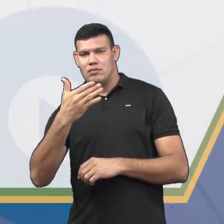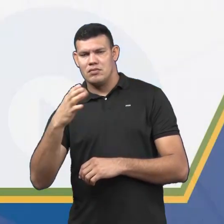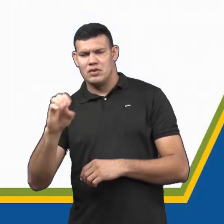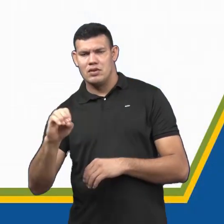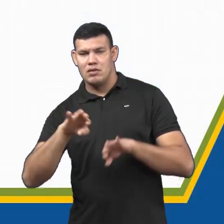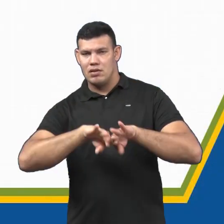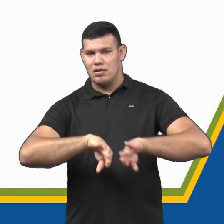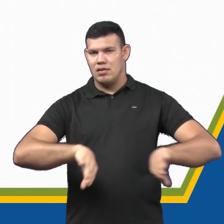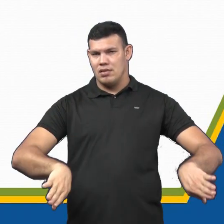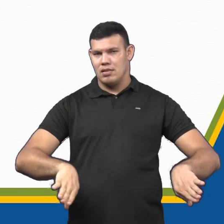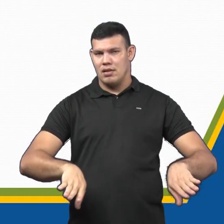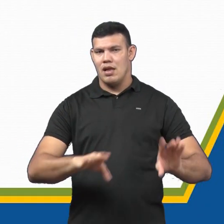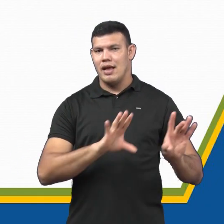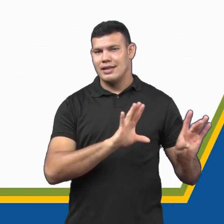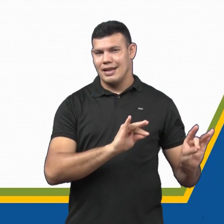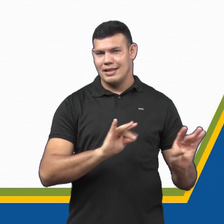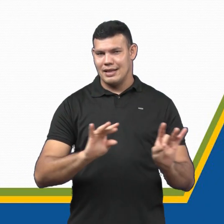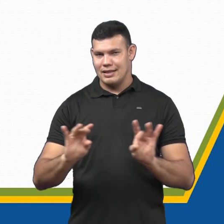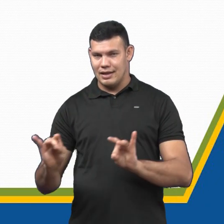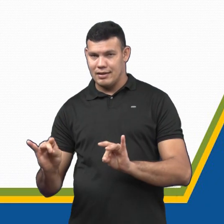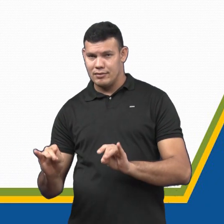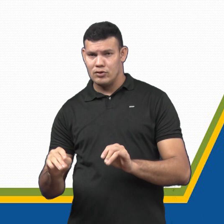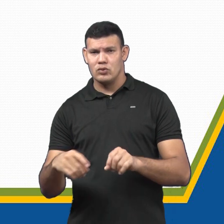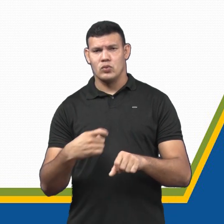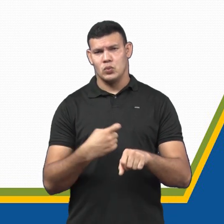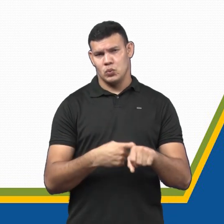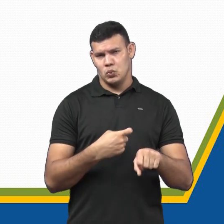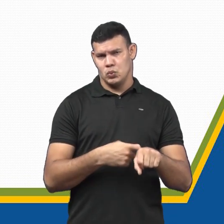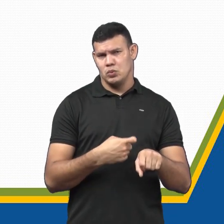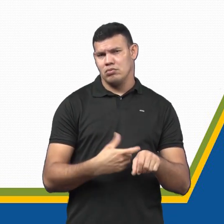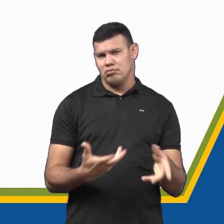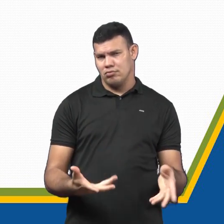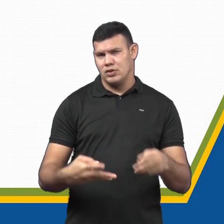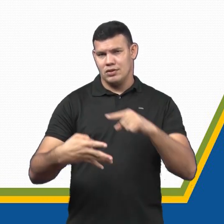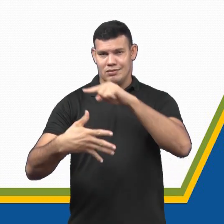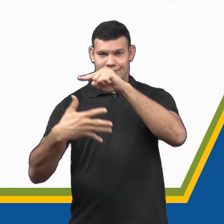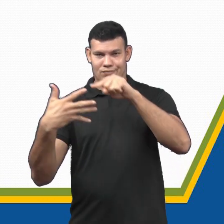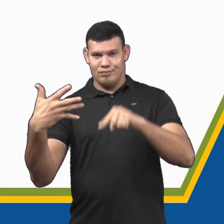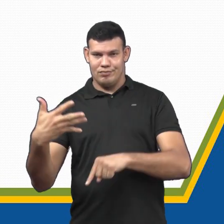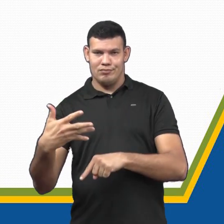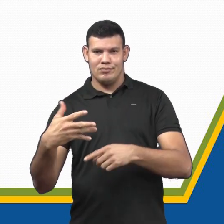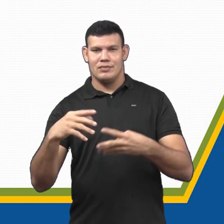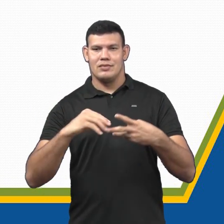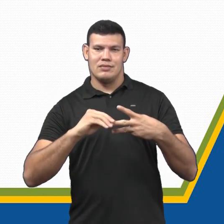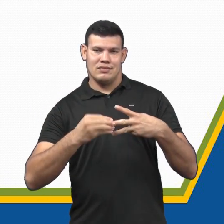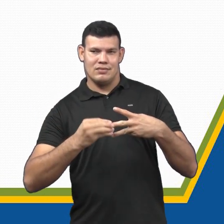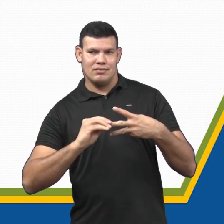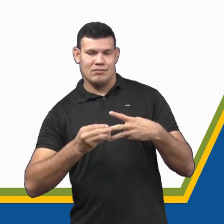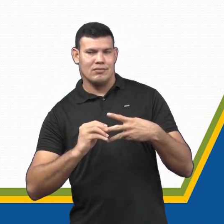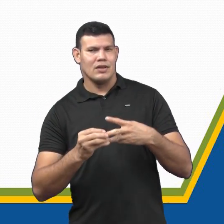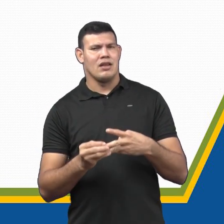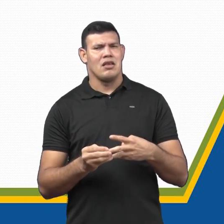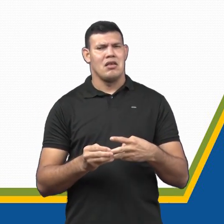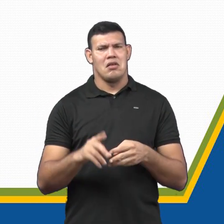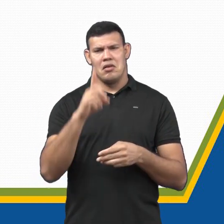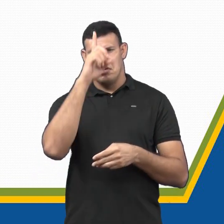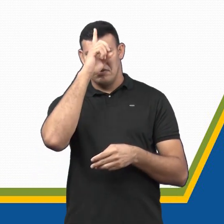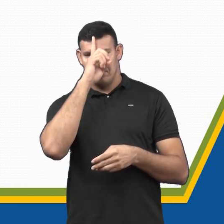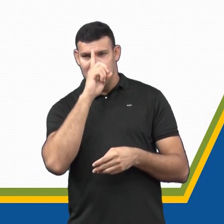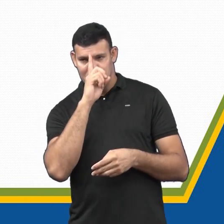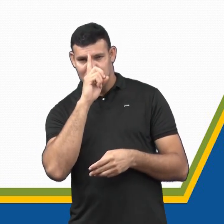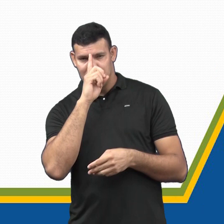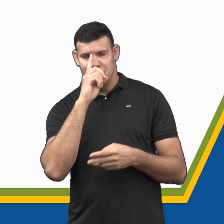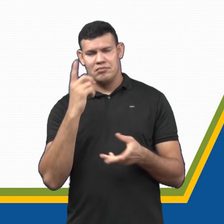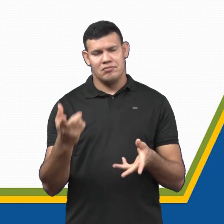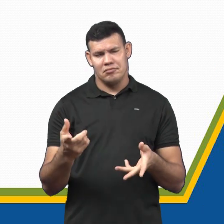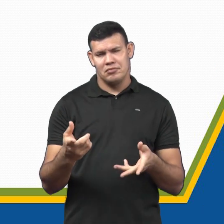vocês observarem na imagem, a gente está observando um tubo de ensaio onde a gente tem uma porção acima amarelada e uma porção